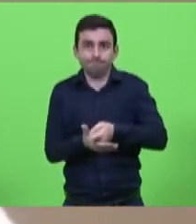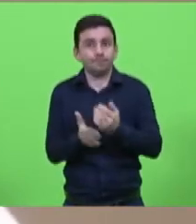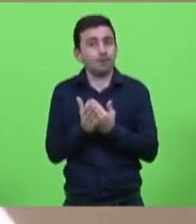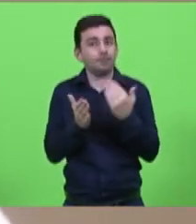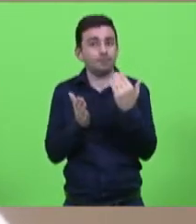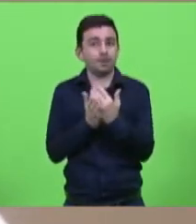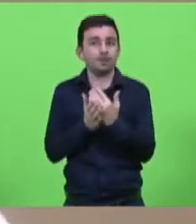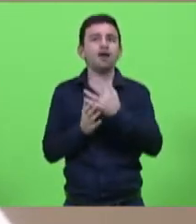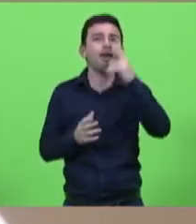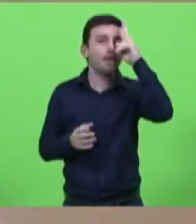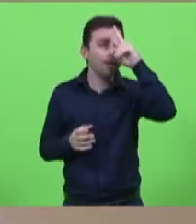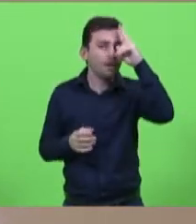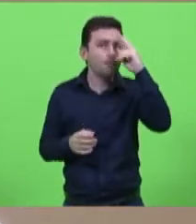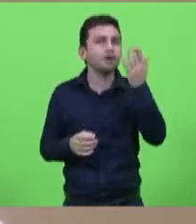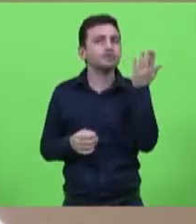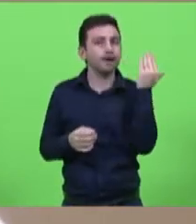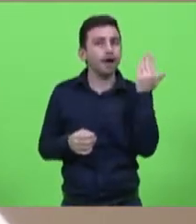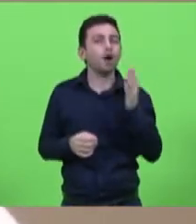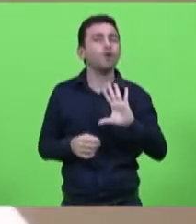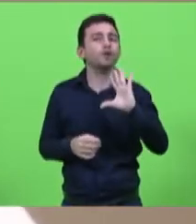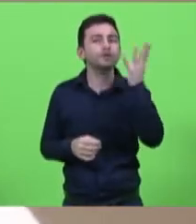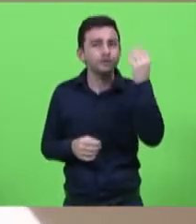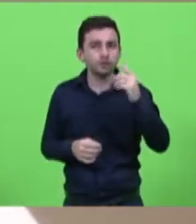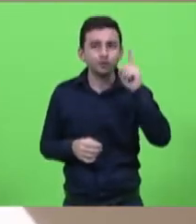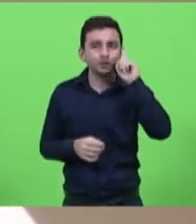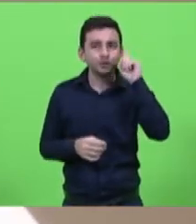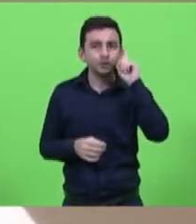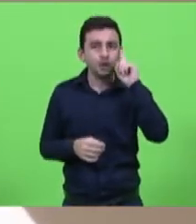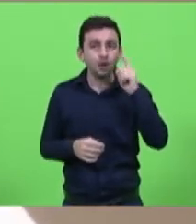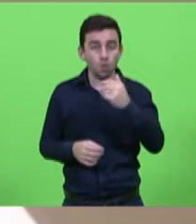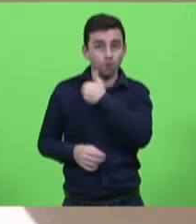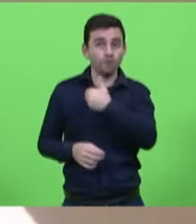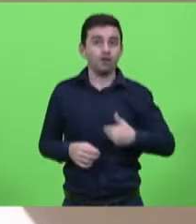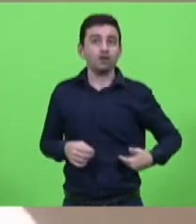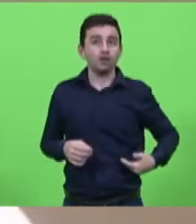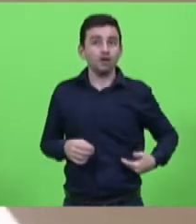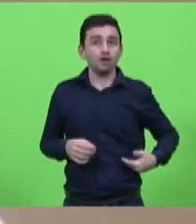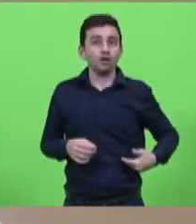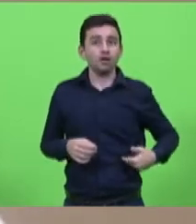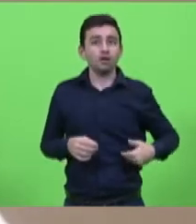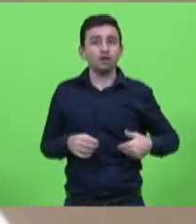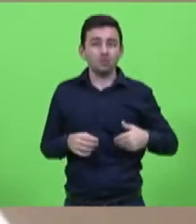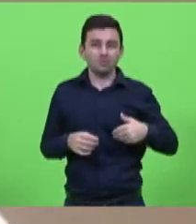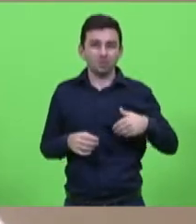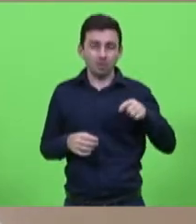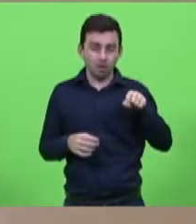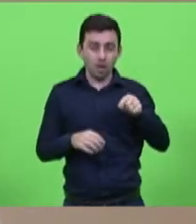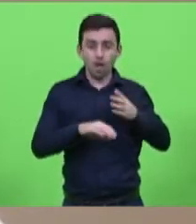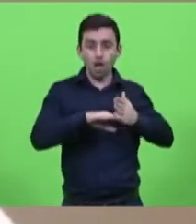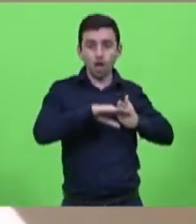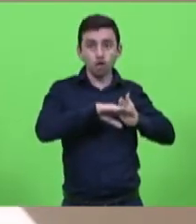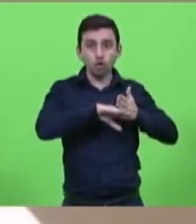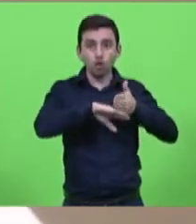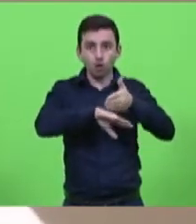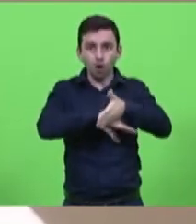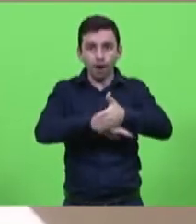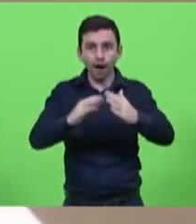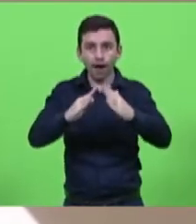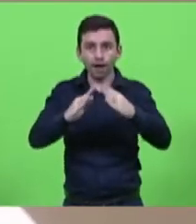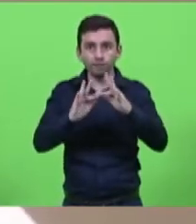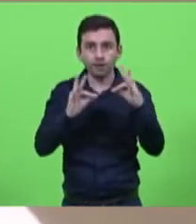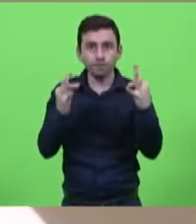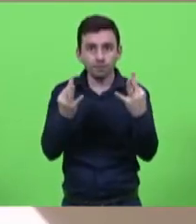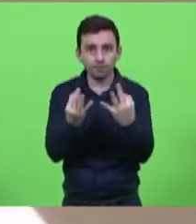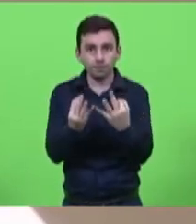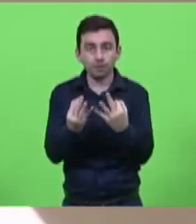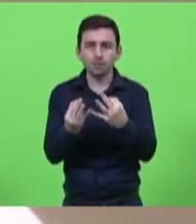do que aconteceu há poucos dias atrás, onde o Estado entrou dentro de uma casa de família onde cerca de